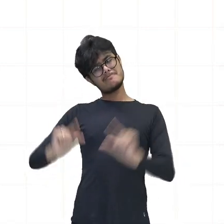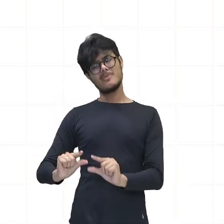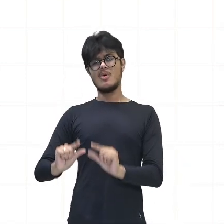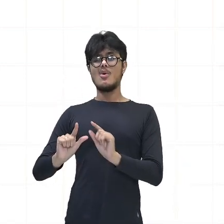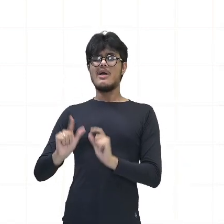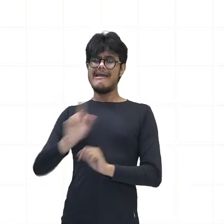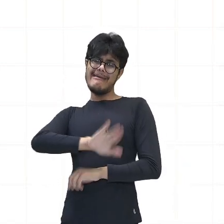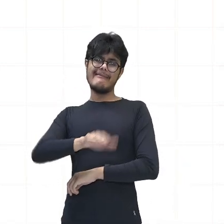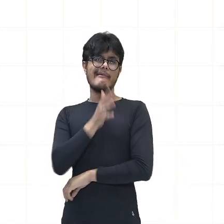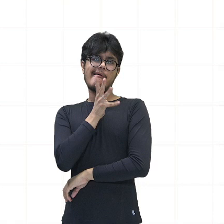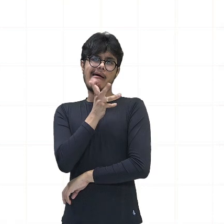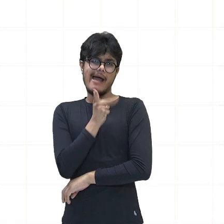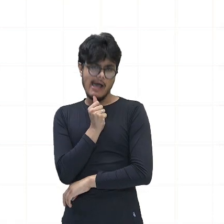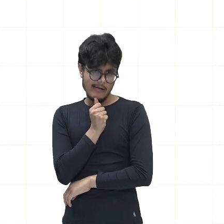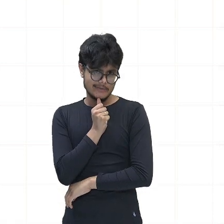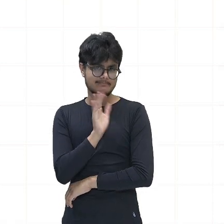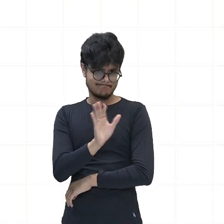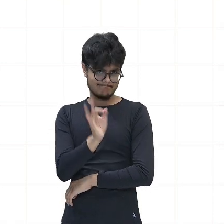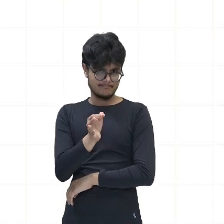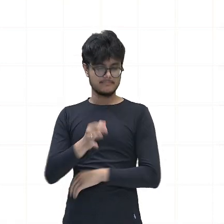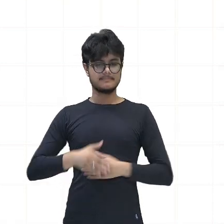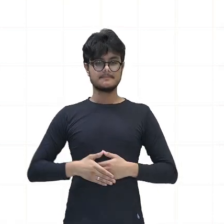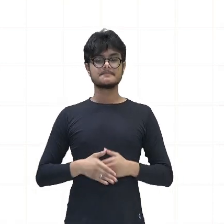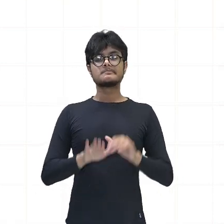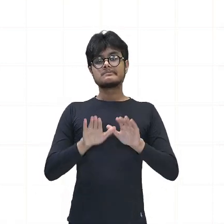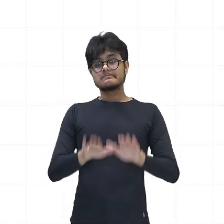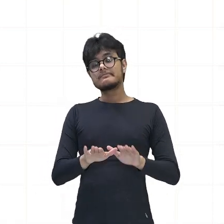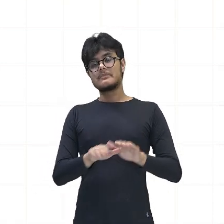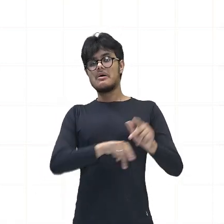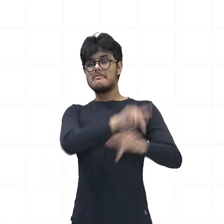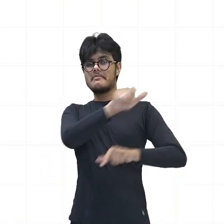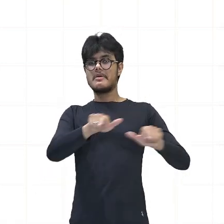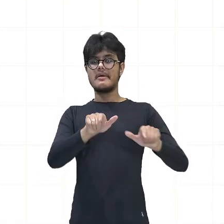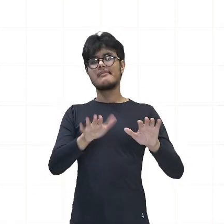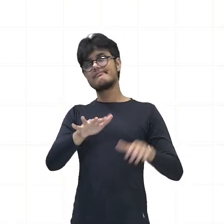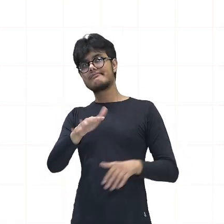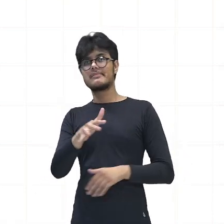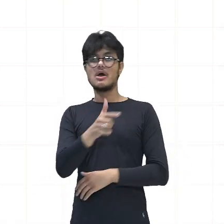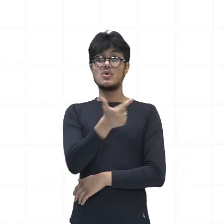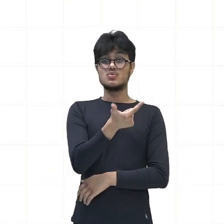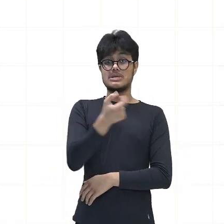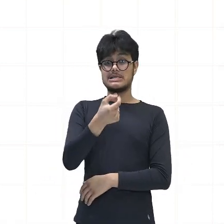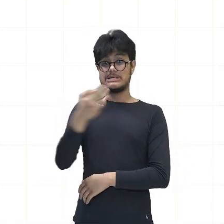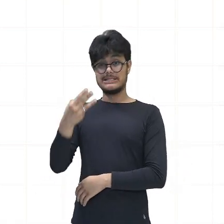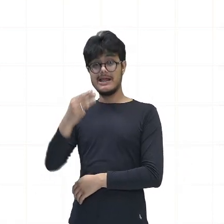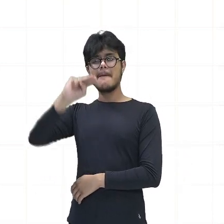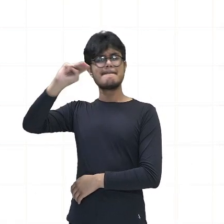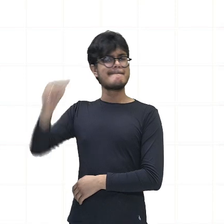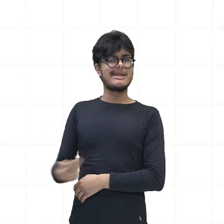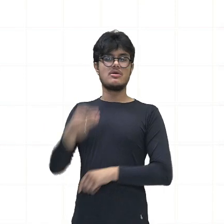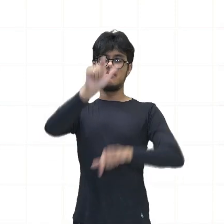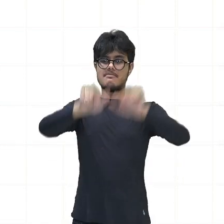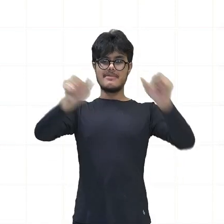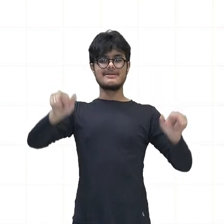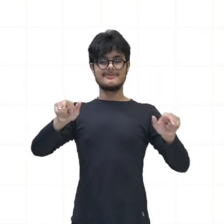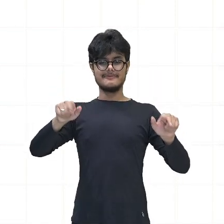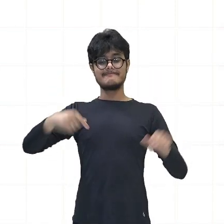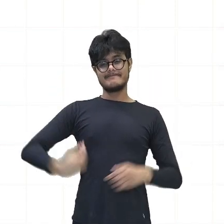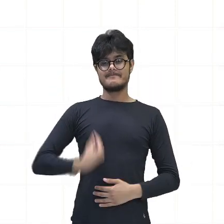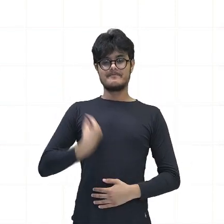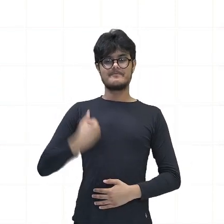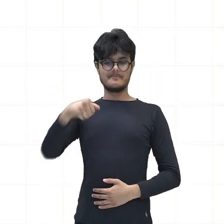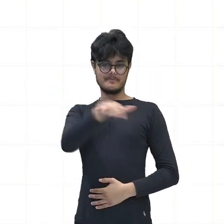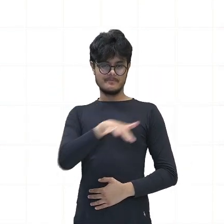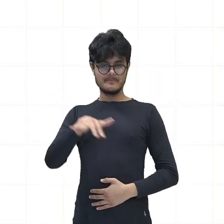mais lento. Então, com uma população em torno de 203 milhões de brasileiros, de acordo com o censo